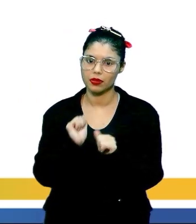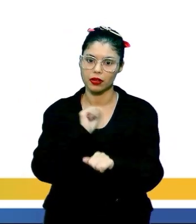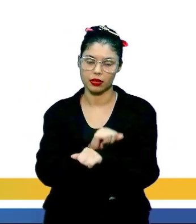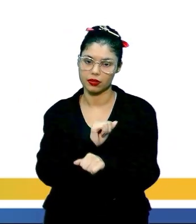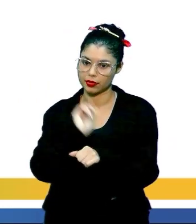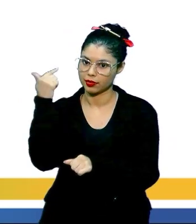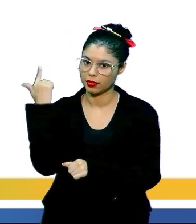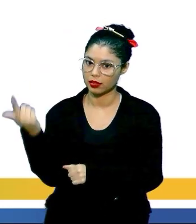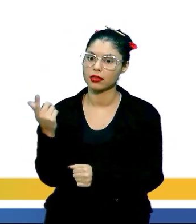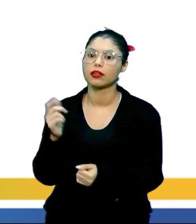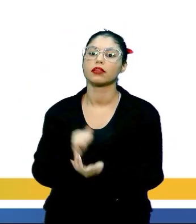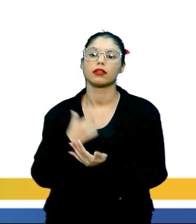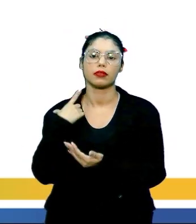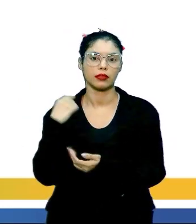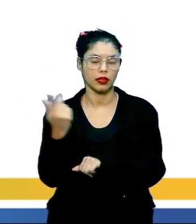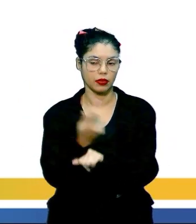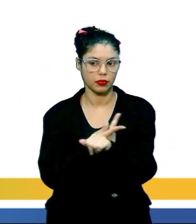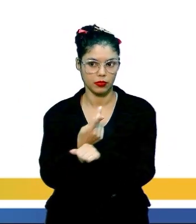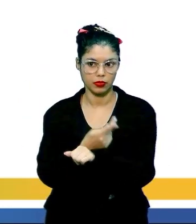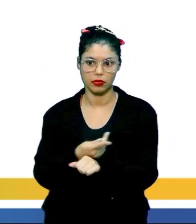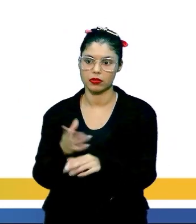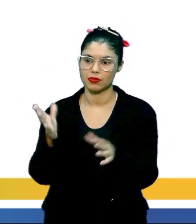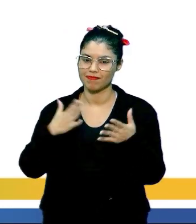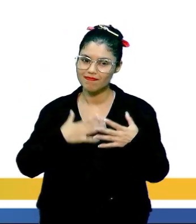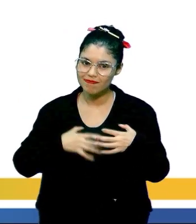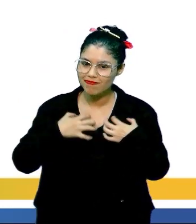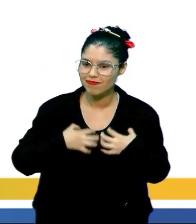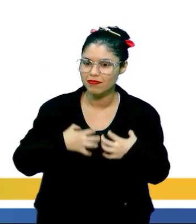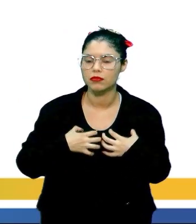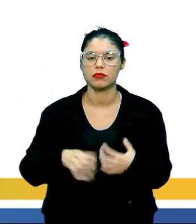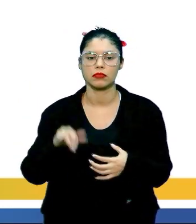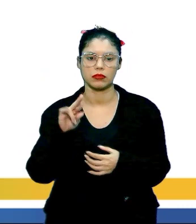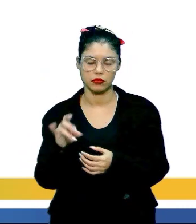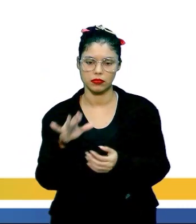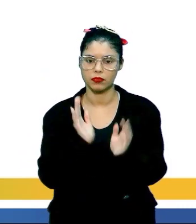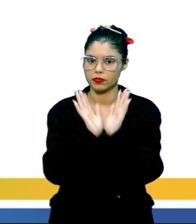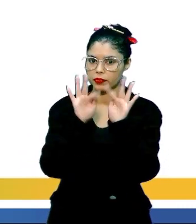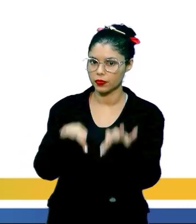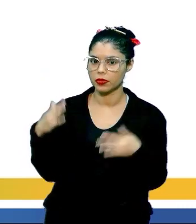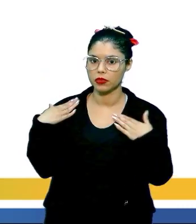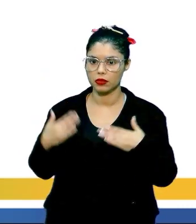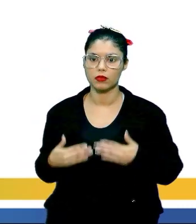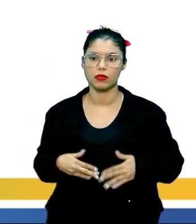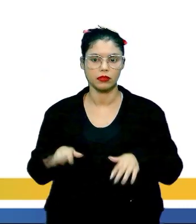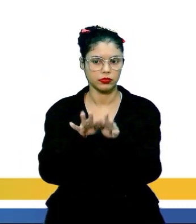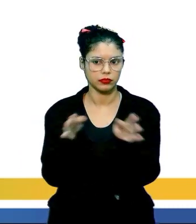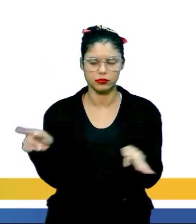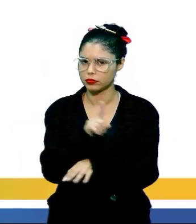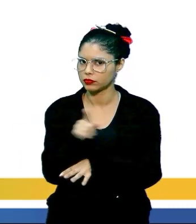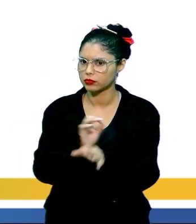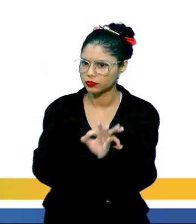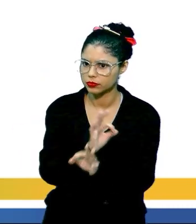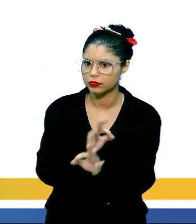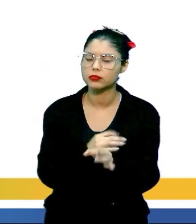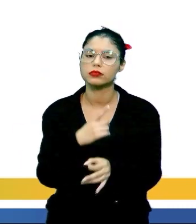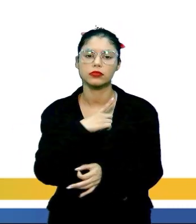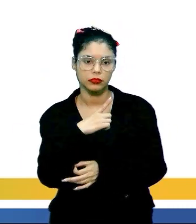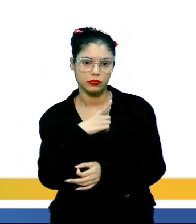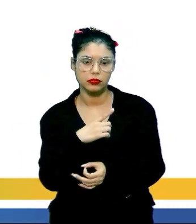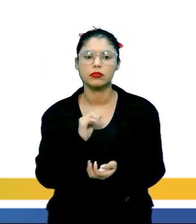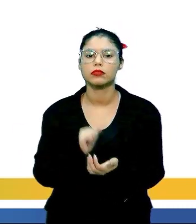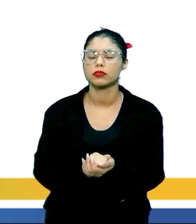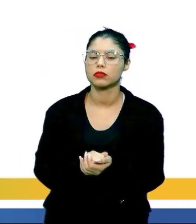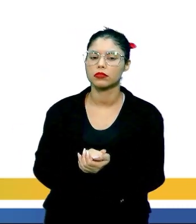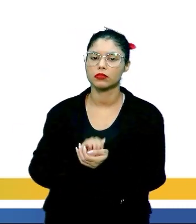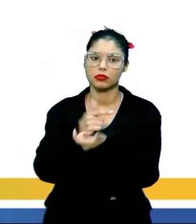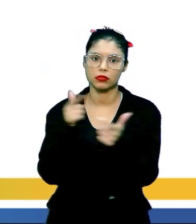esperando por aqueles que vão atrás desse tipo de sensação tão intensa. Afinal, nosso corpo simplesmente não está preparado para